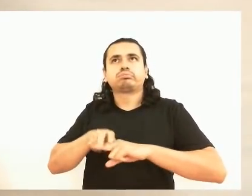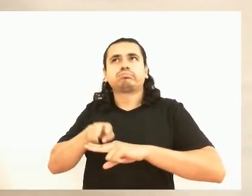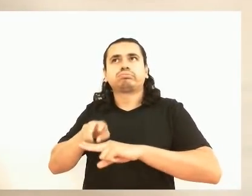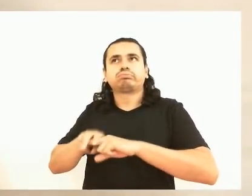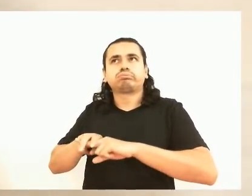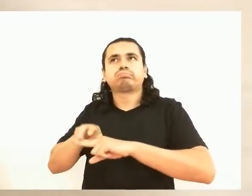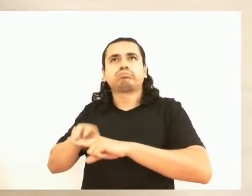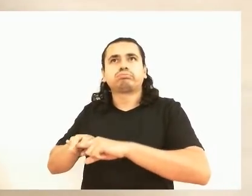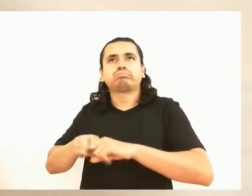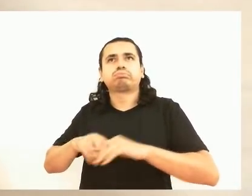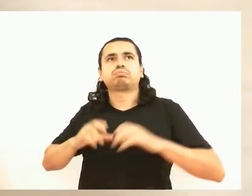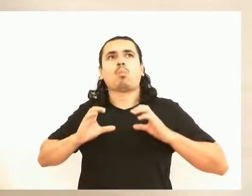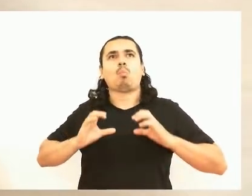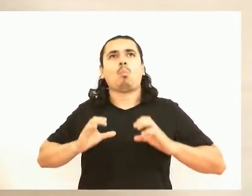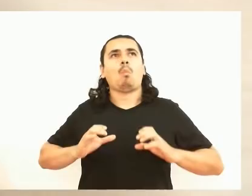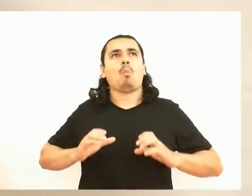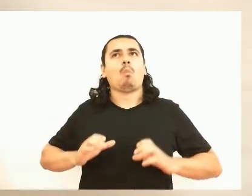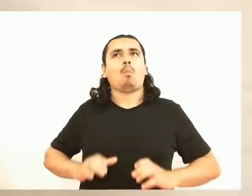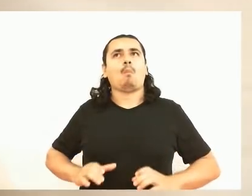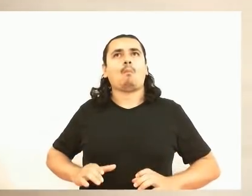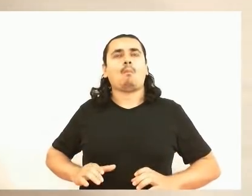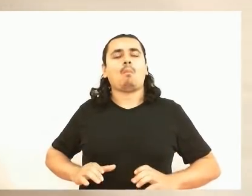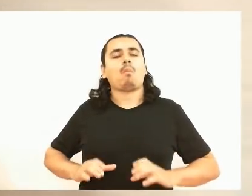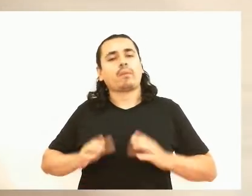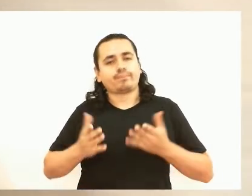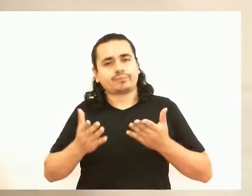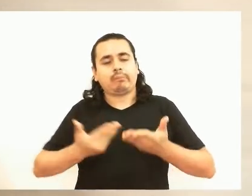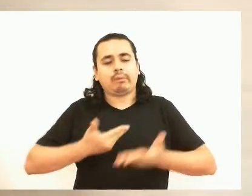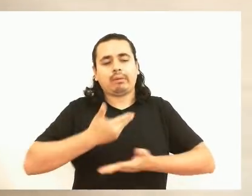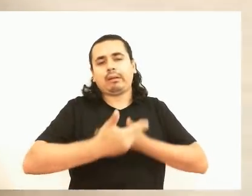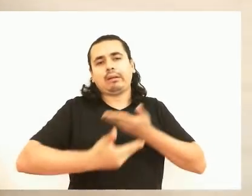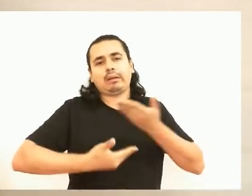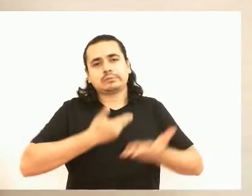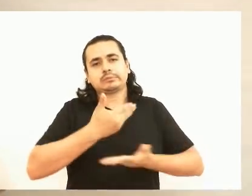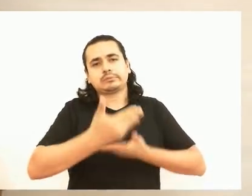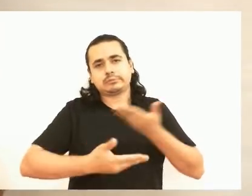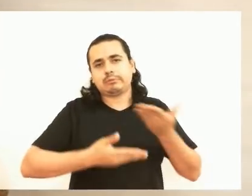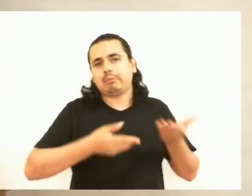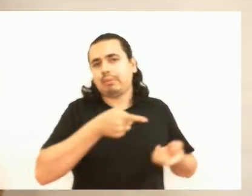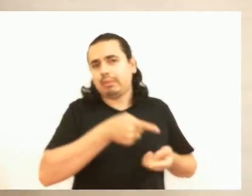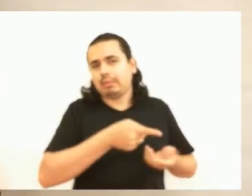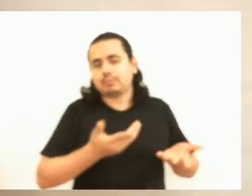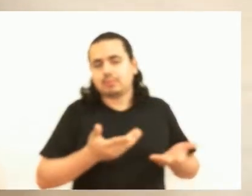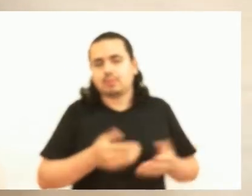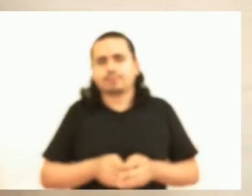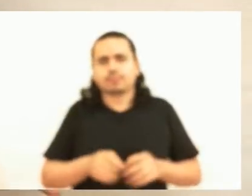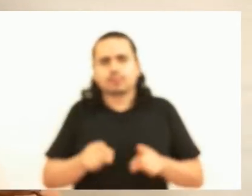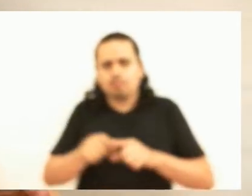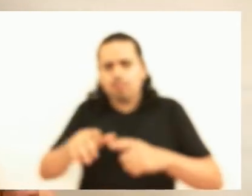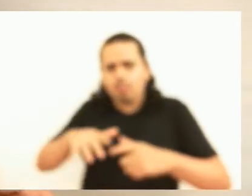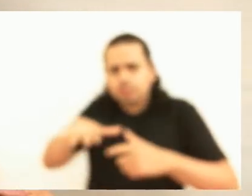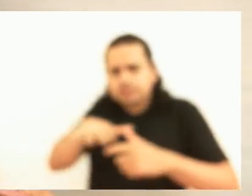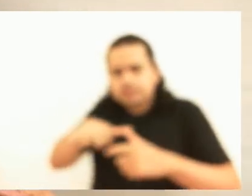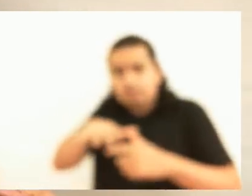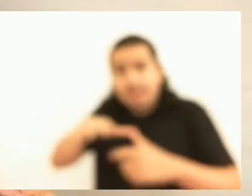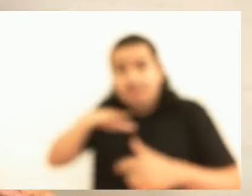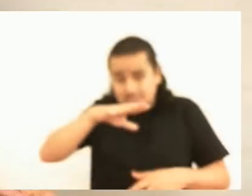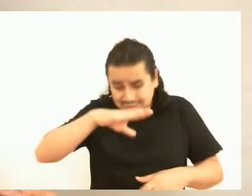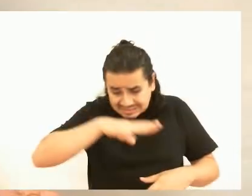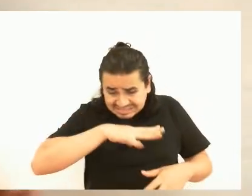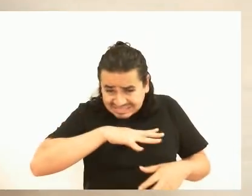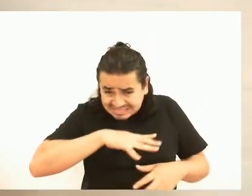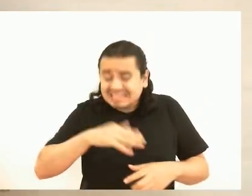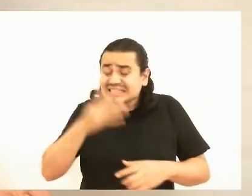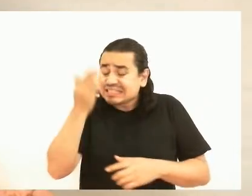corpo disciplinado né tem essa relação e os espaços urbanos a gente